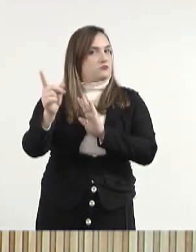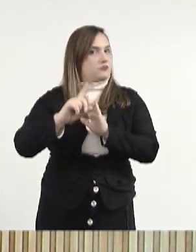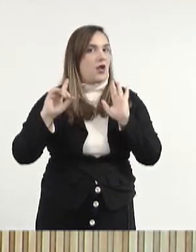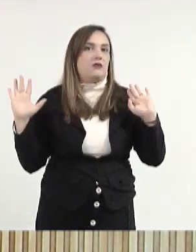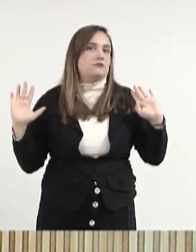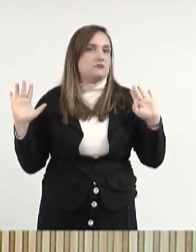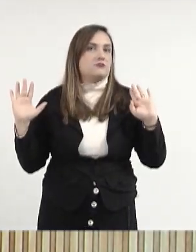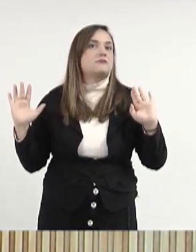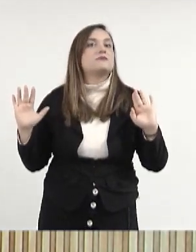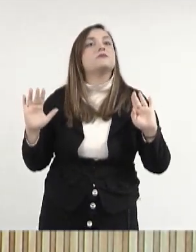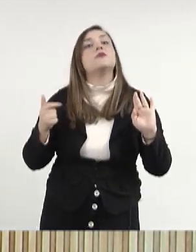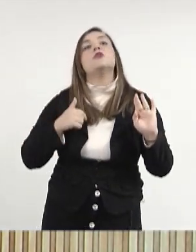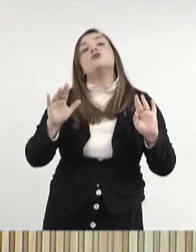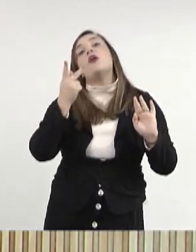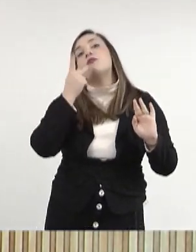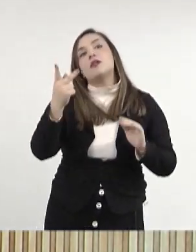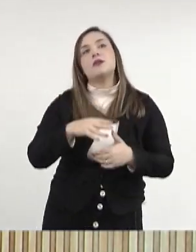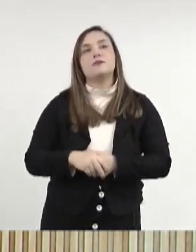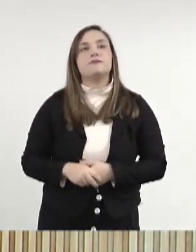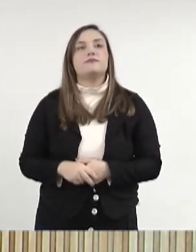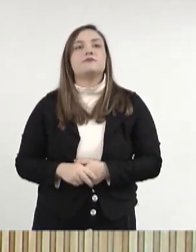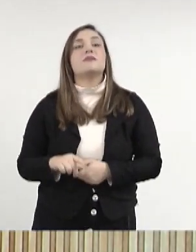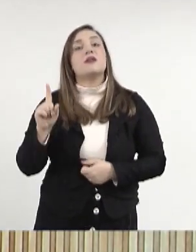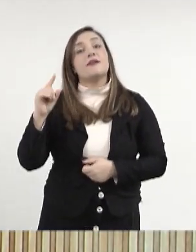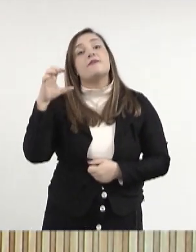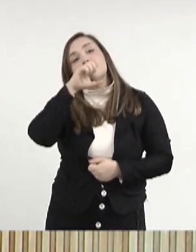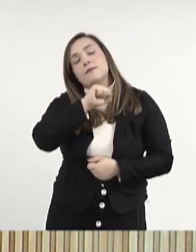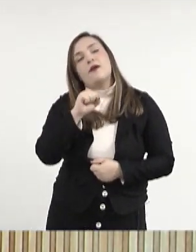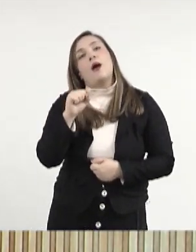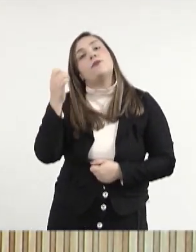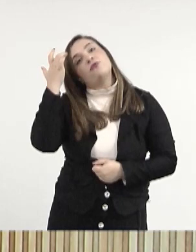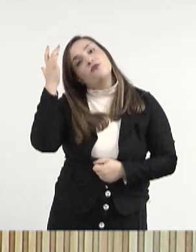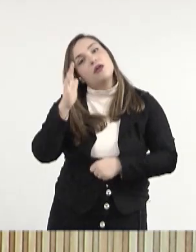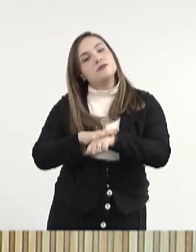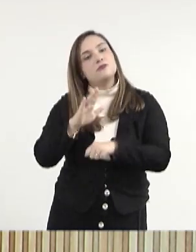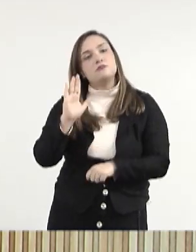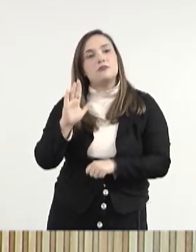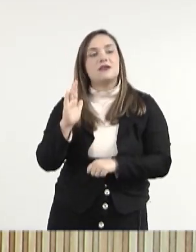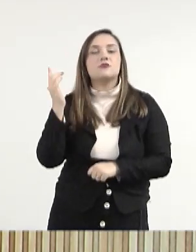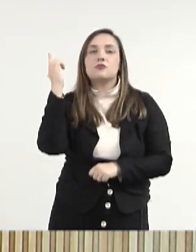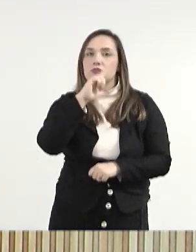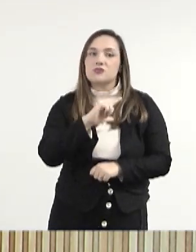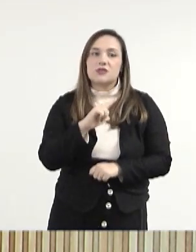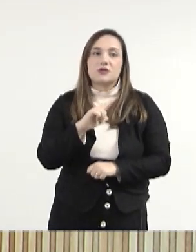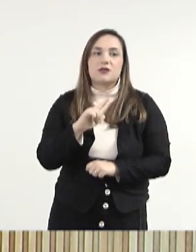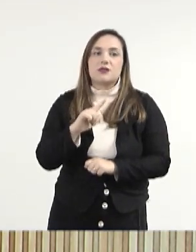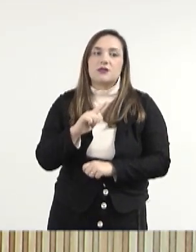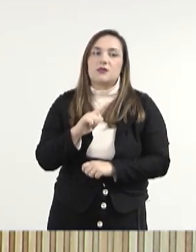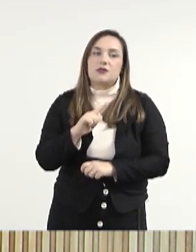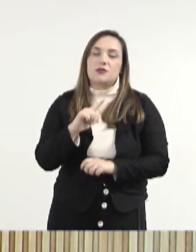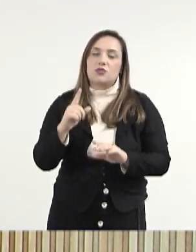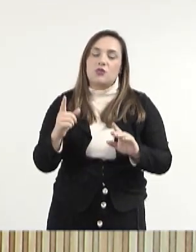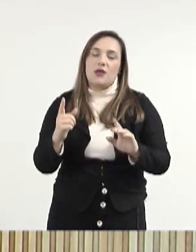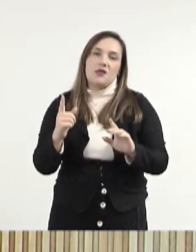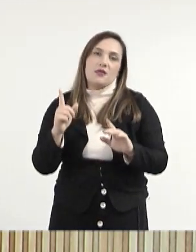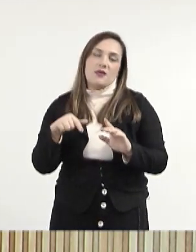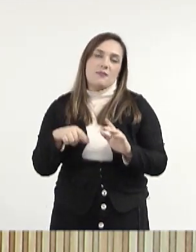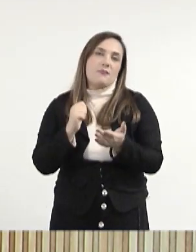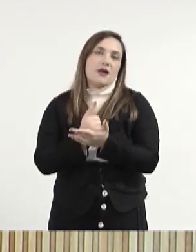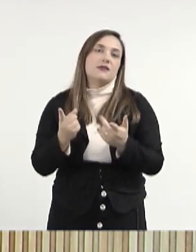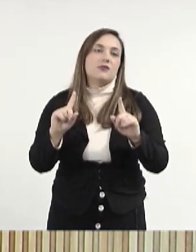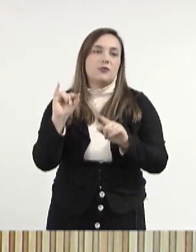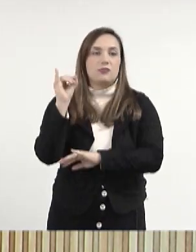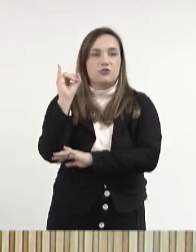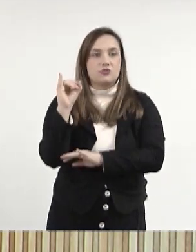permite. E como eu falei, né, a ideia é dar mais praticidade no uso dos incentivos fiscais e as empresas podem optar, se assim